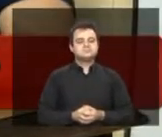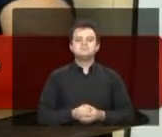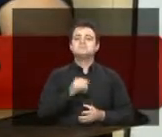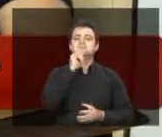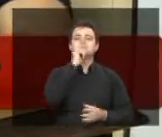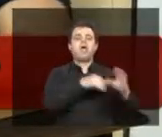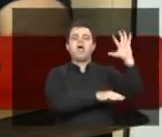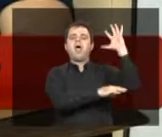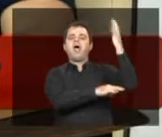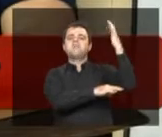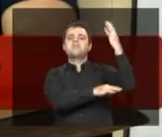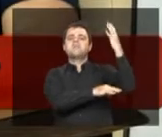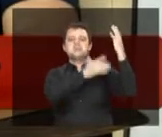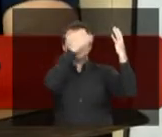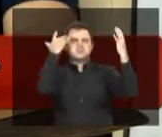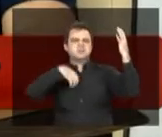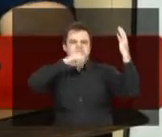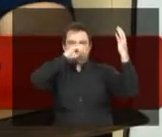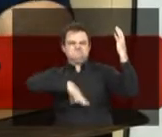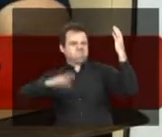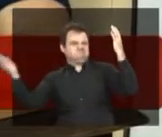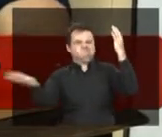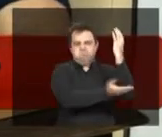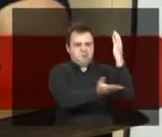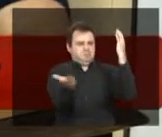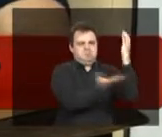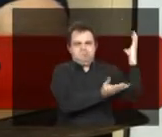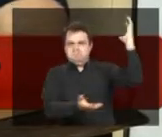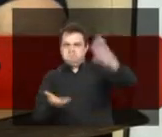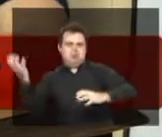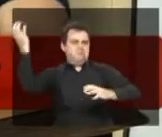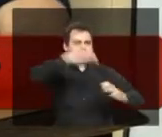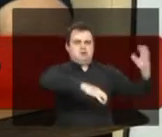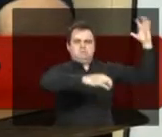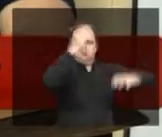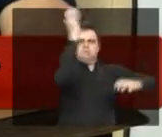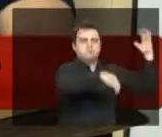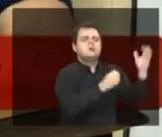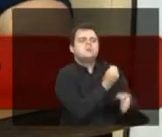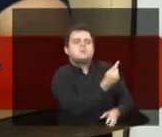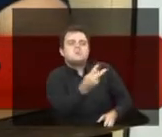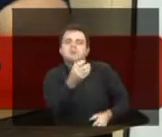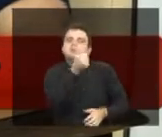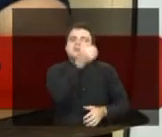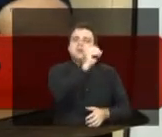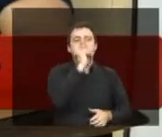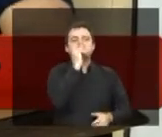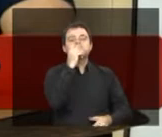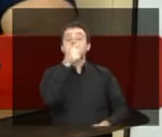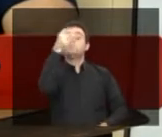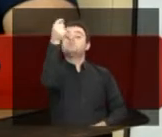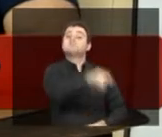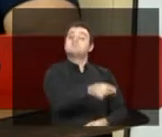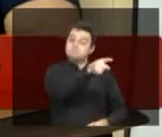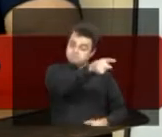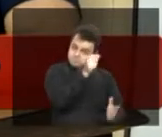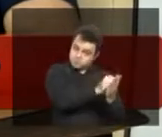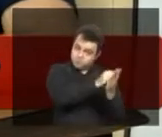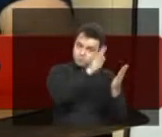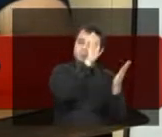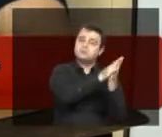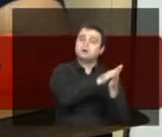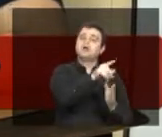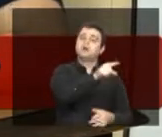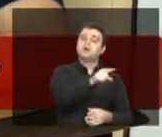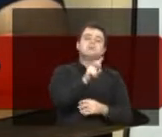o corte de árvores, começa a desmatar num determinado local. Por exemplo, derrubou 10 árvores. Olha, o senhor vai ser multado